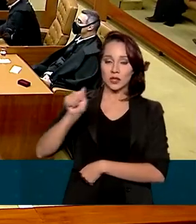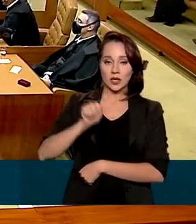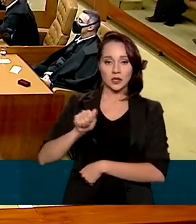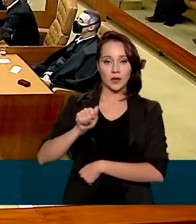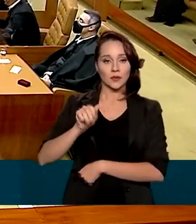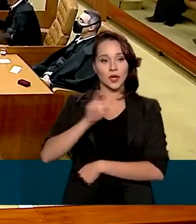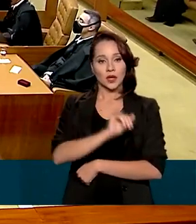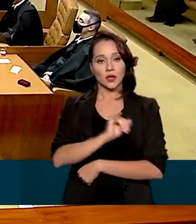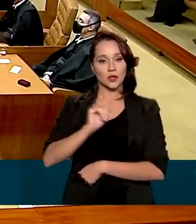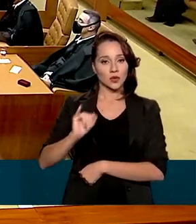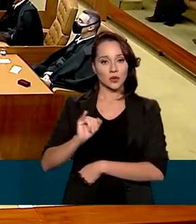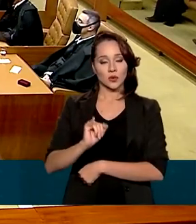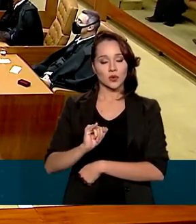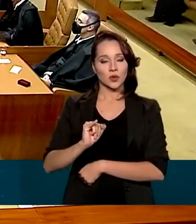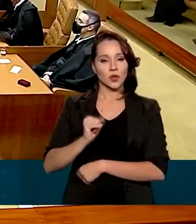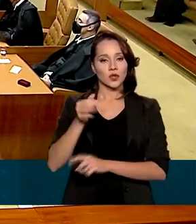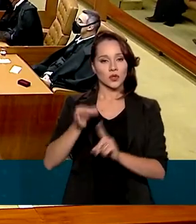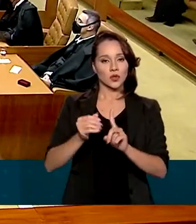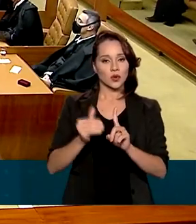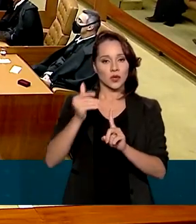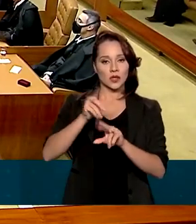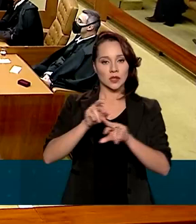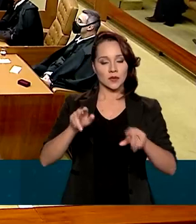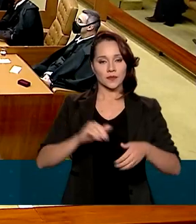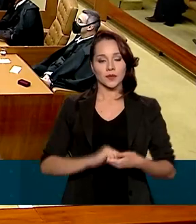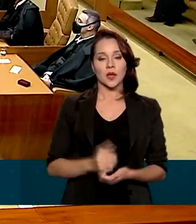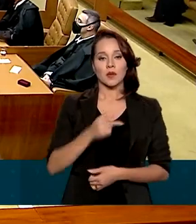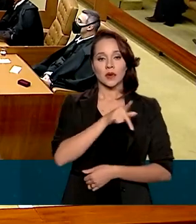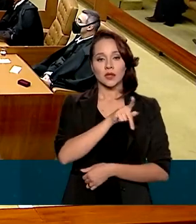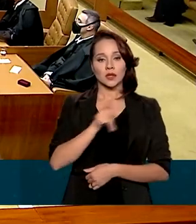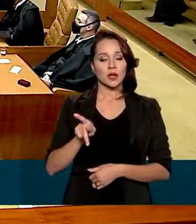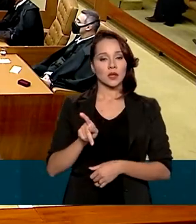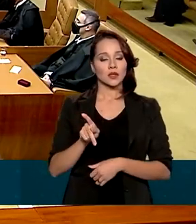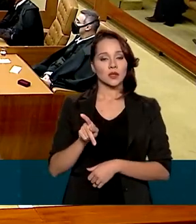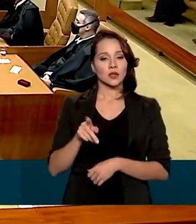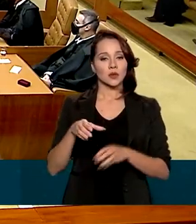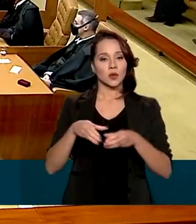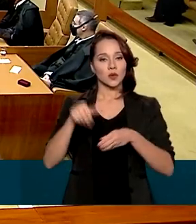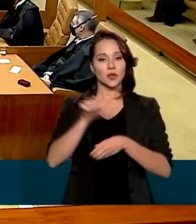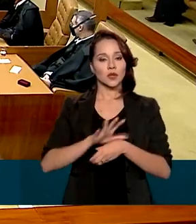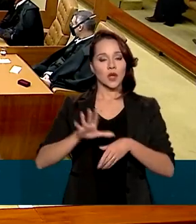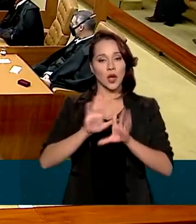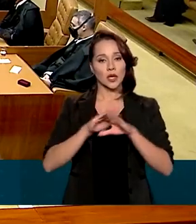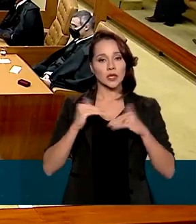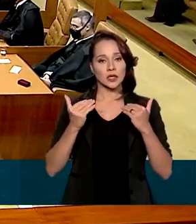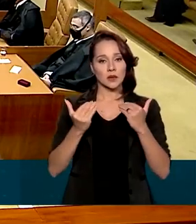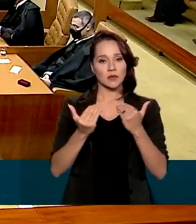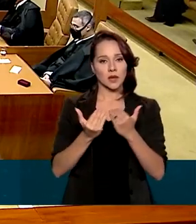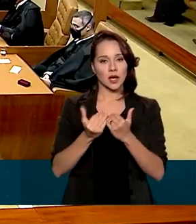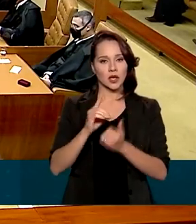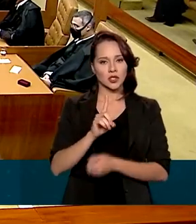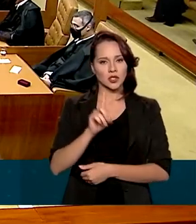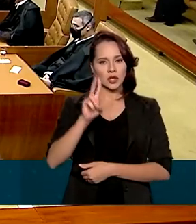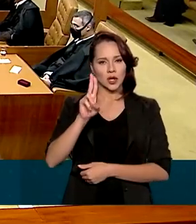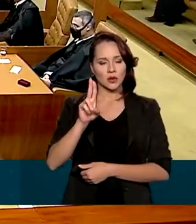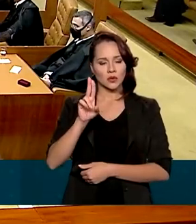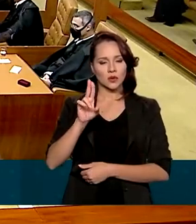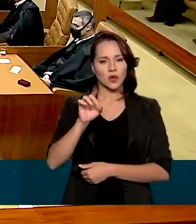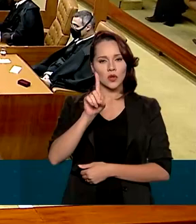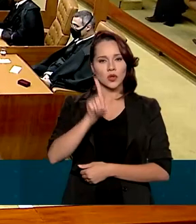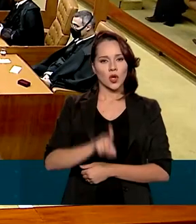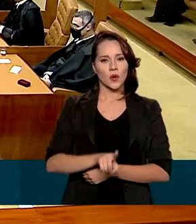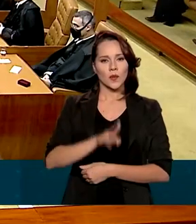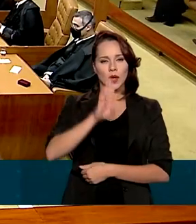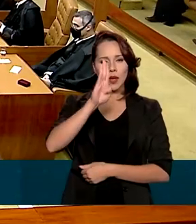e institutos da magistratura. Presidente da Convenção Nacional das Assembleias de Deus Madureira, bispo